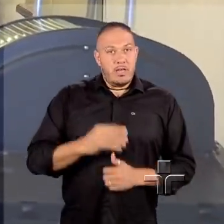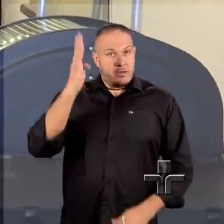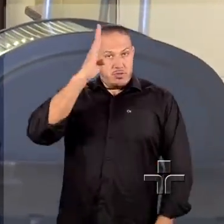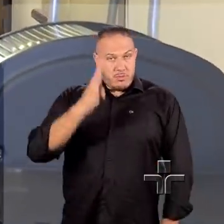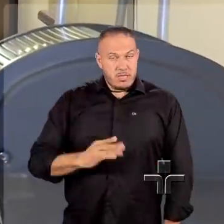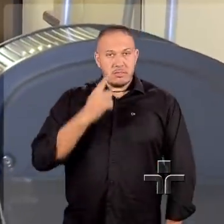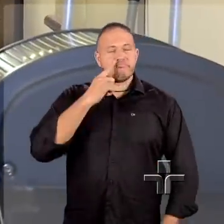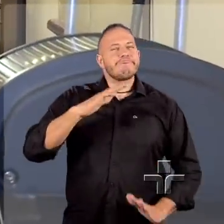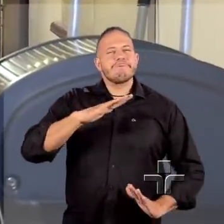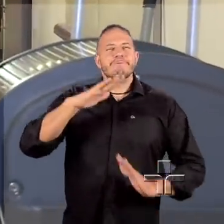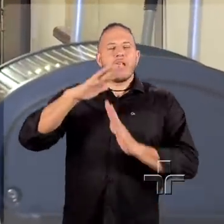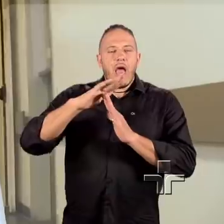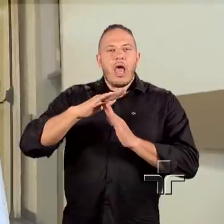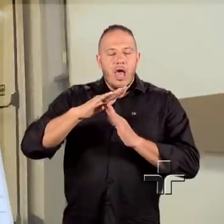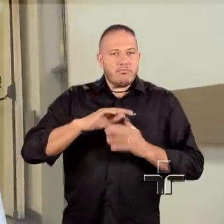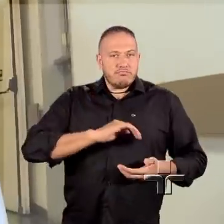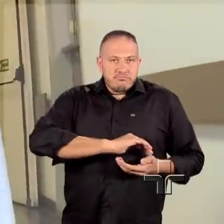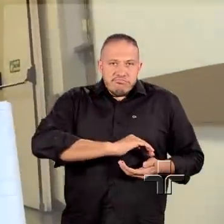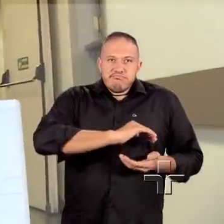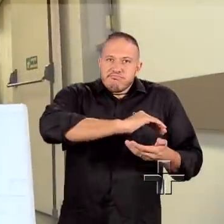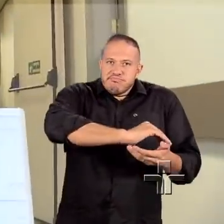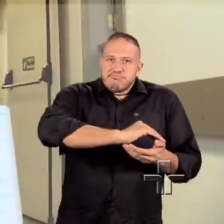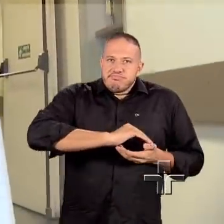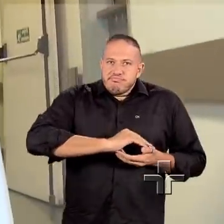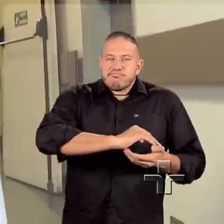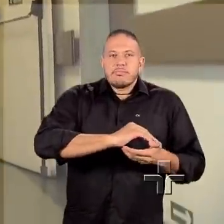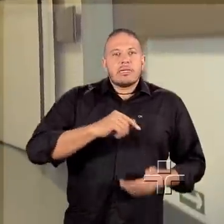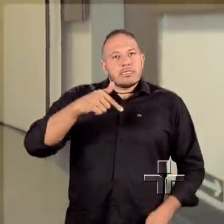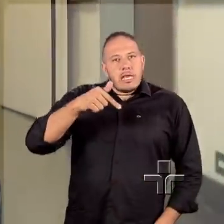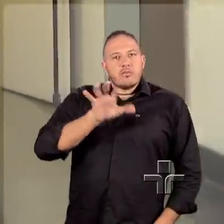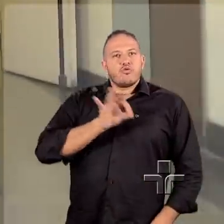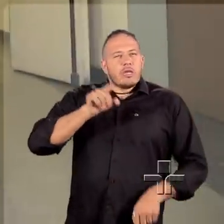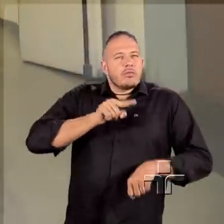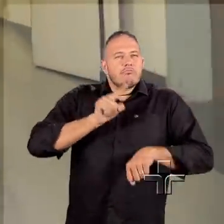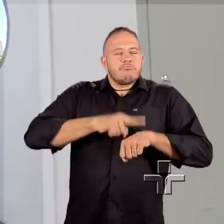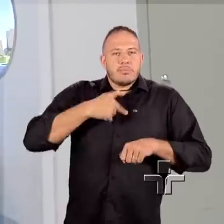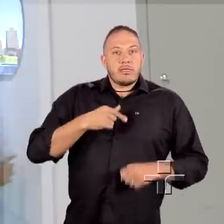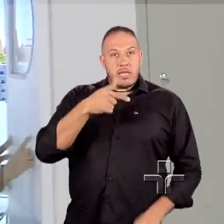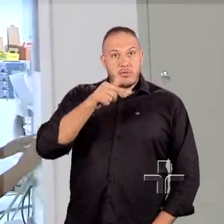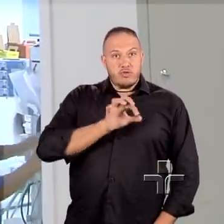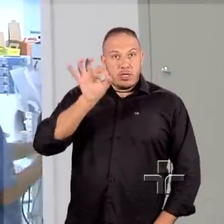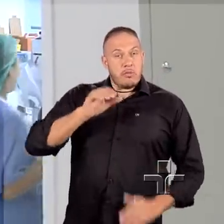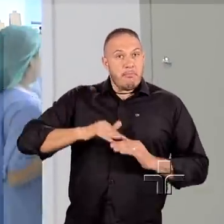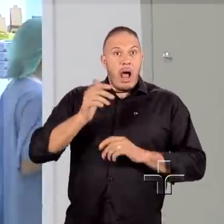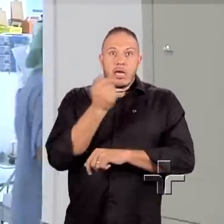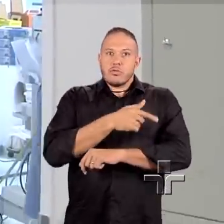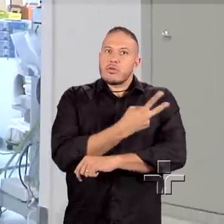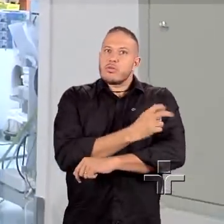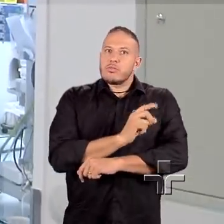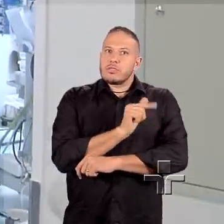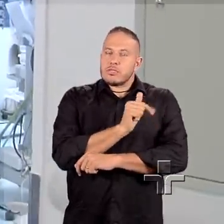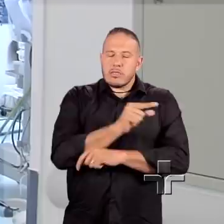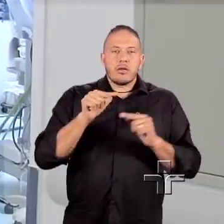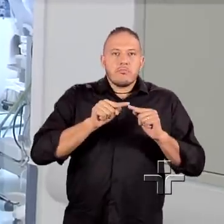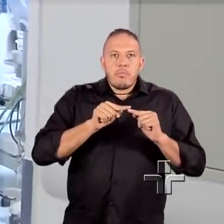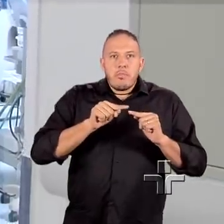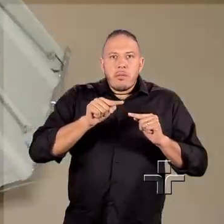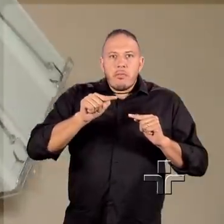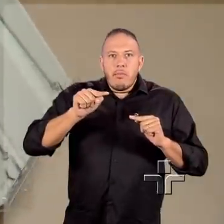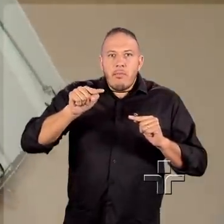bateu recorde de transplantes, 7% a mais do que em 2017. Com o aumento, a projeção é que